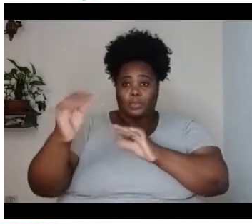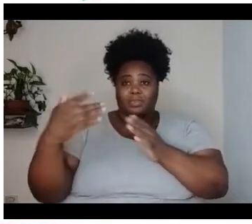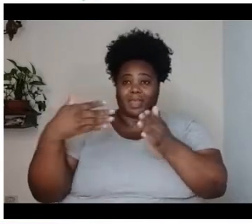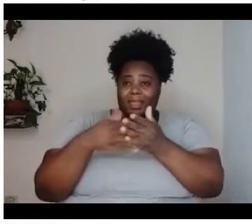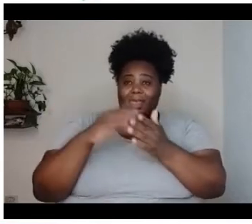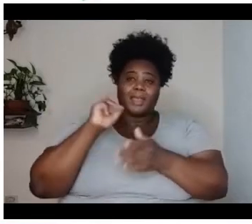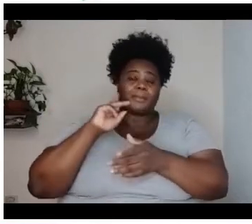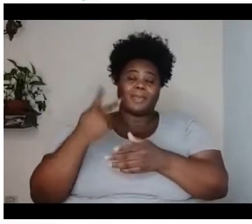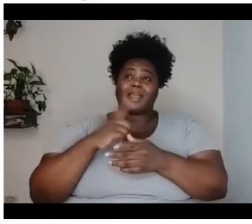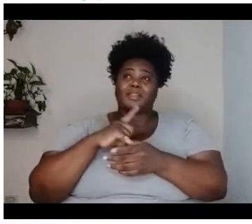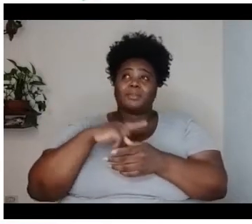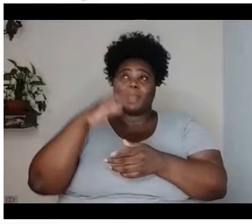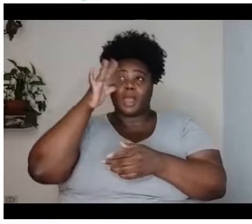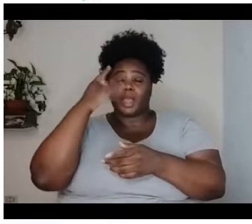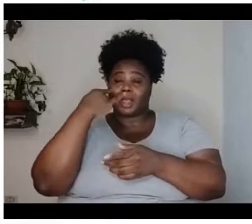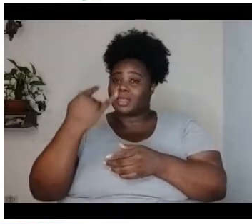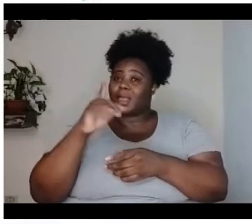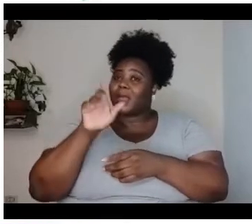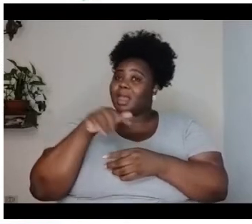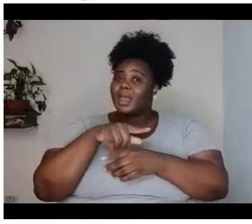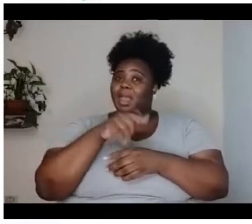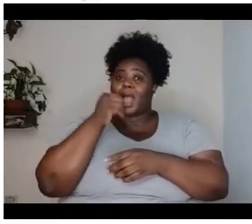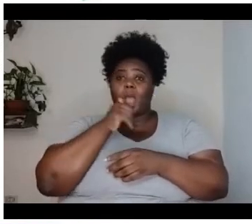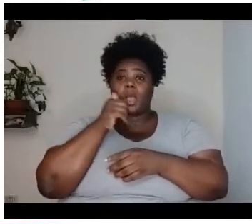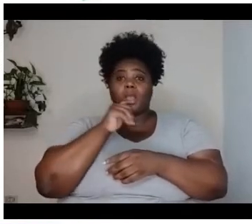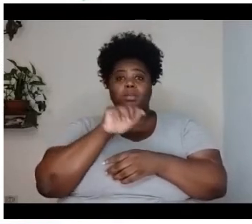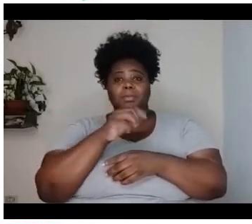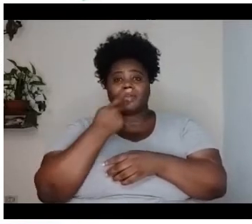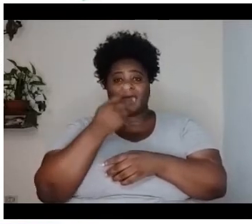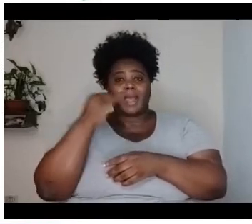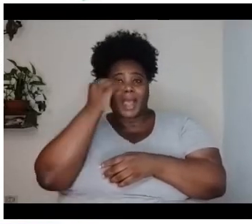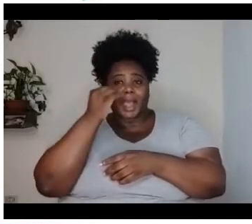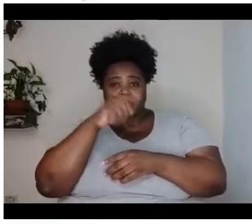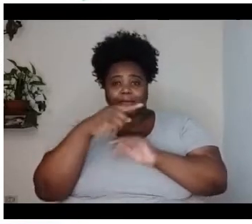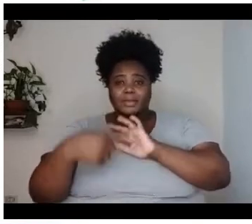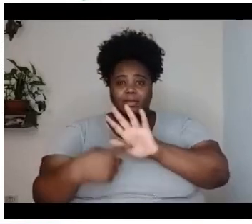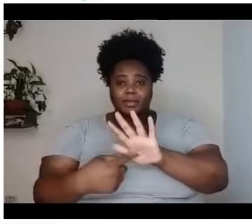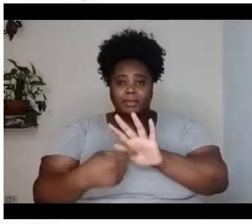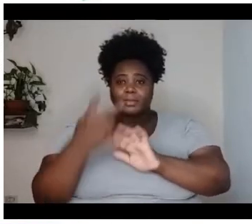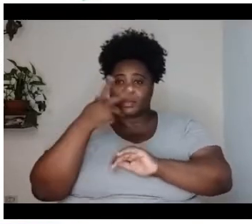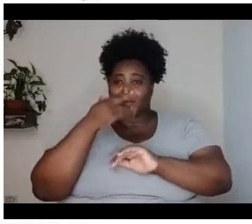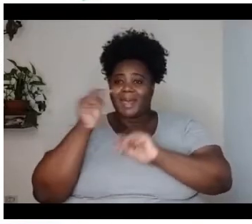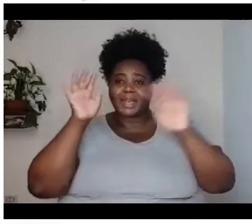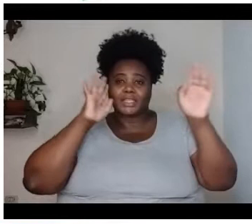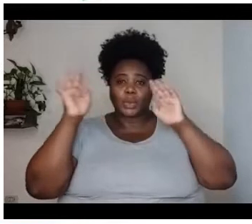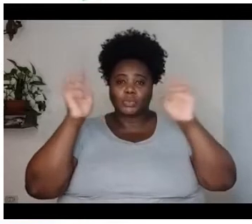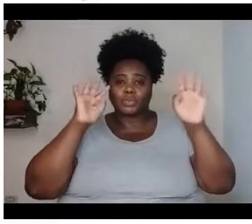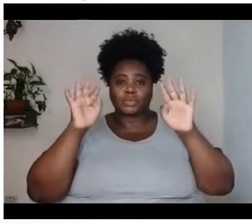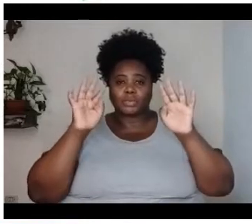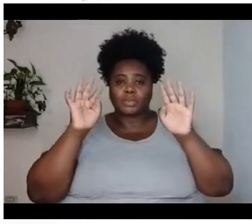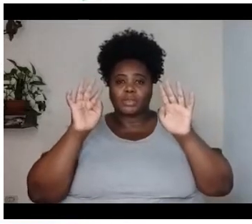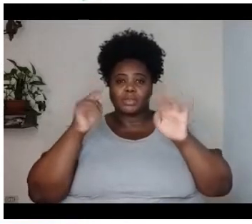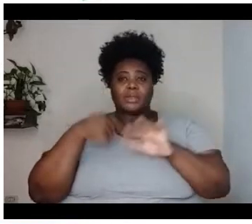muito curioso que me chamava a atenção, que elas relatavam a experiência delas da performance como um sonho. Elas falavam, nossa, eu